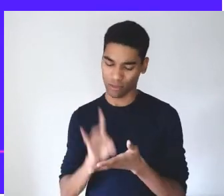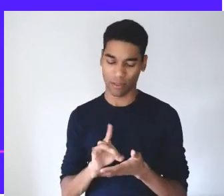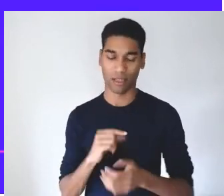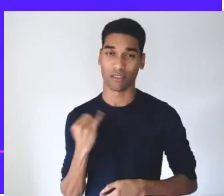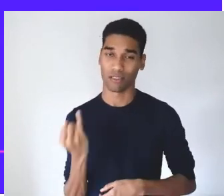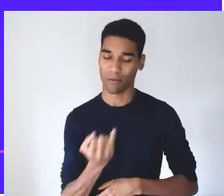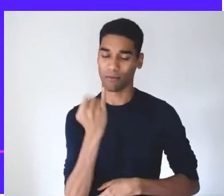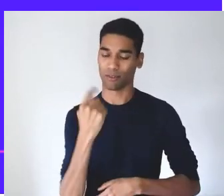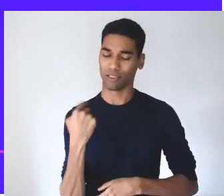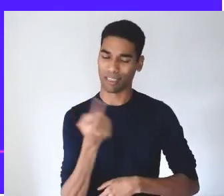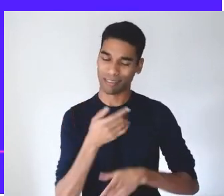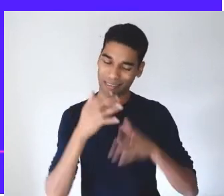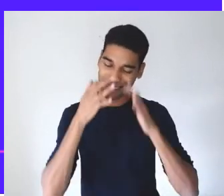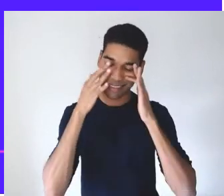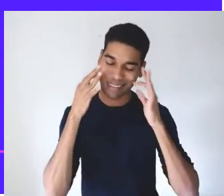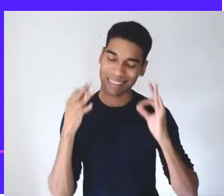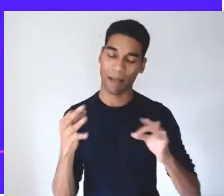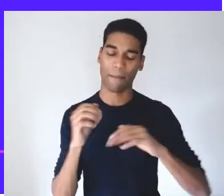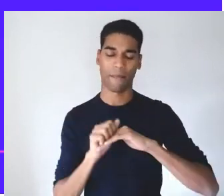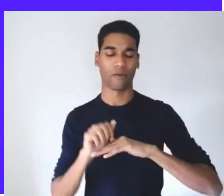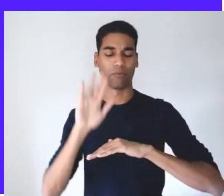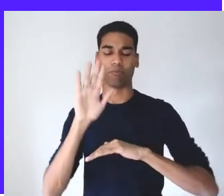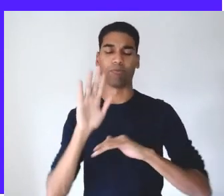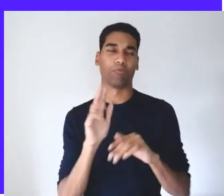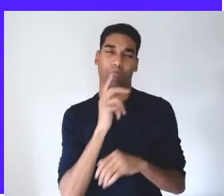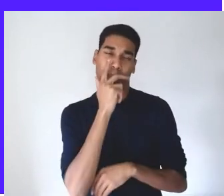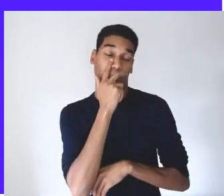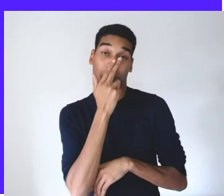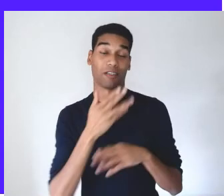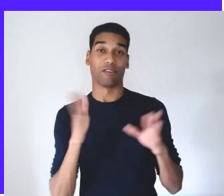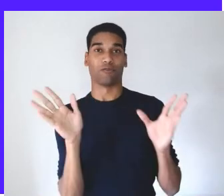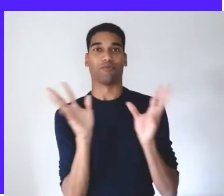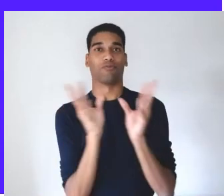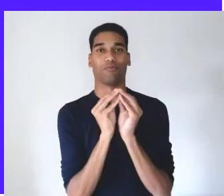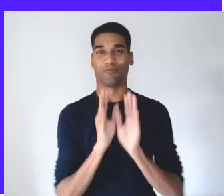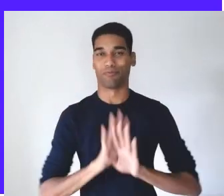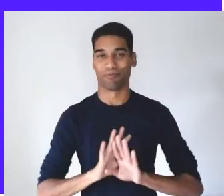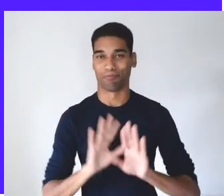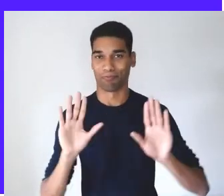que eu deixo aqui para a gente fechar.